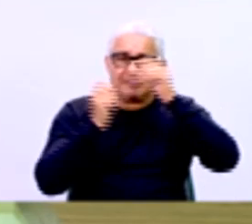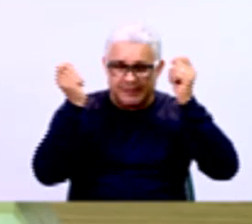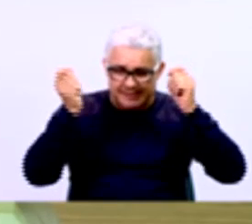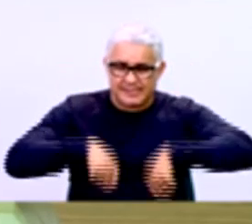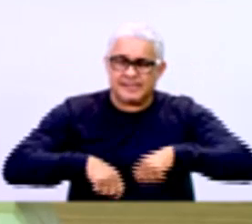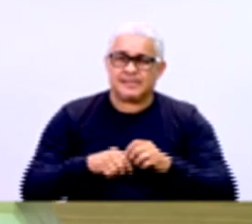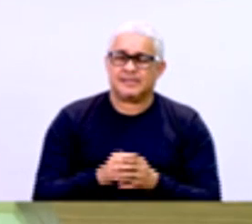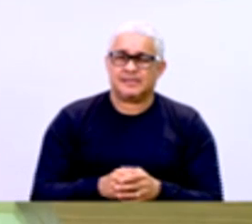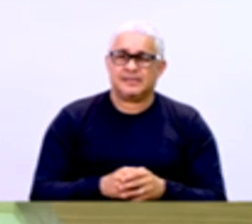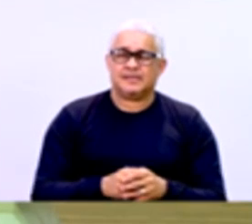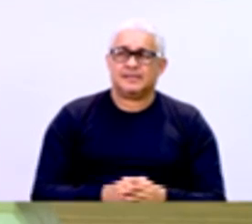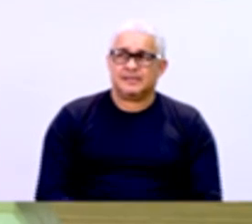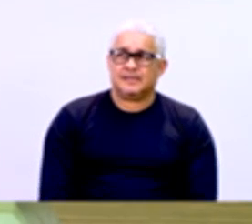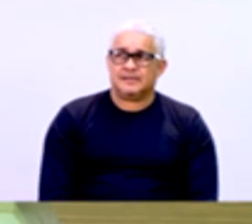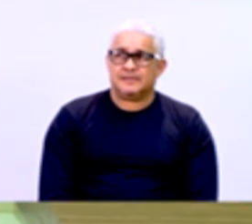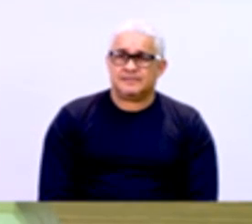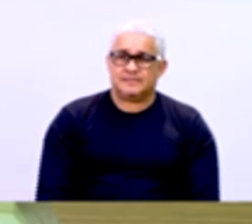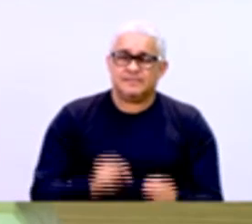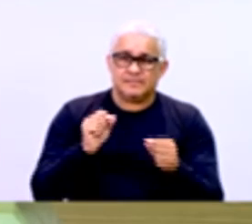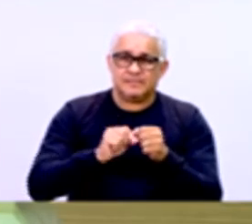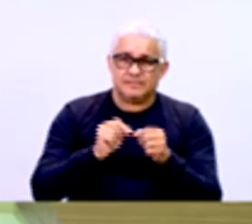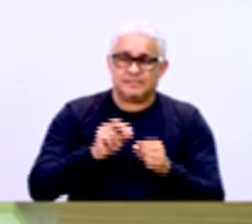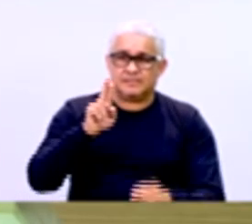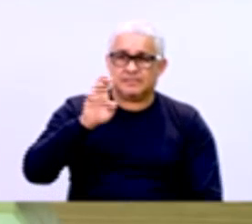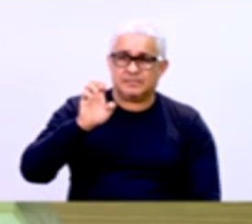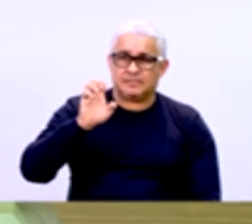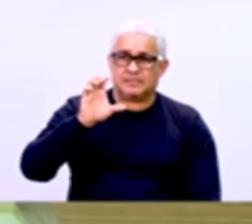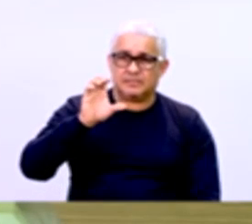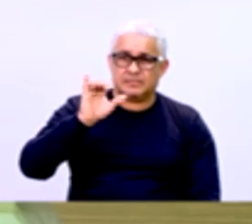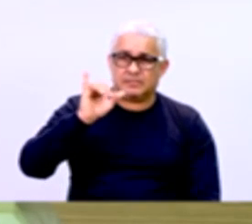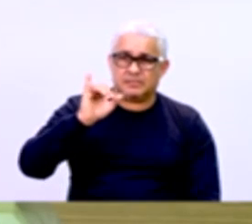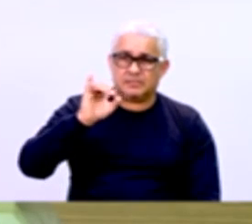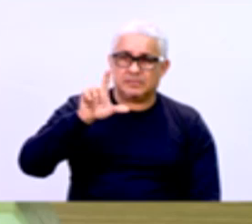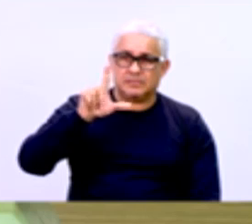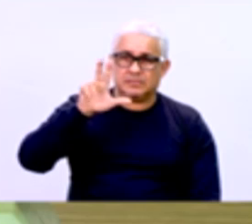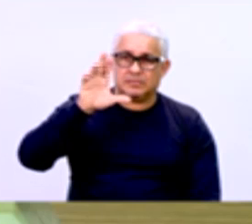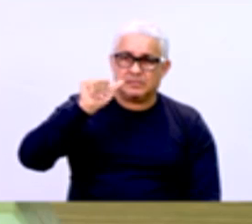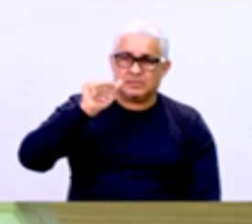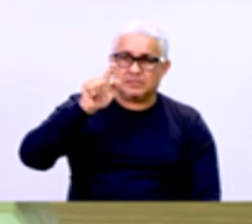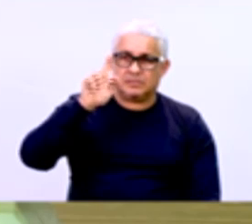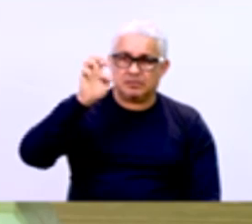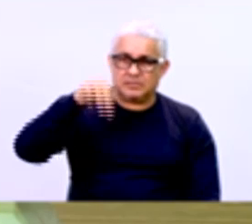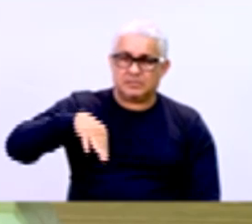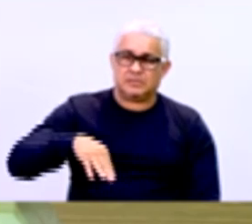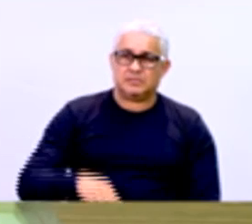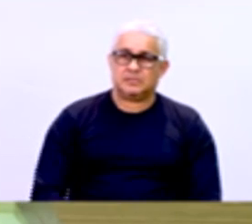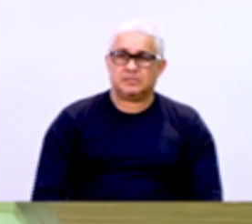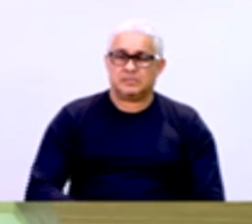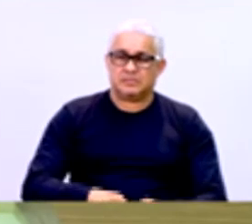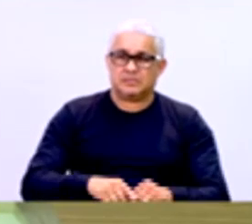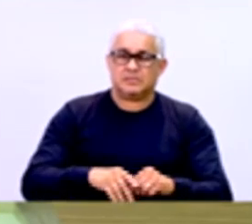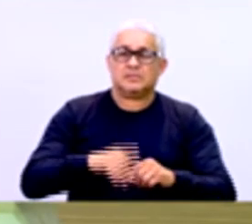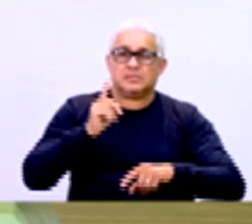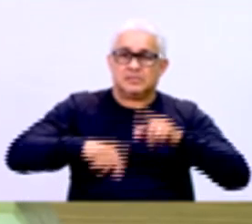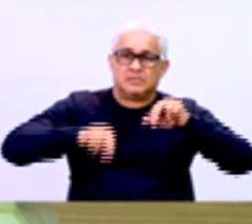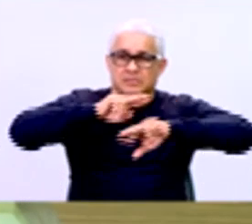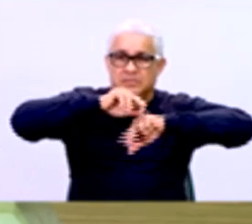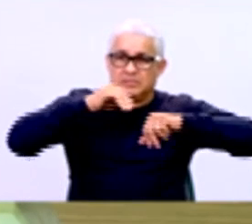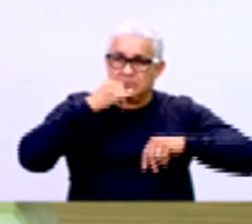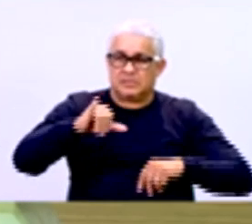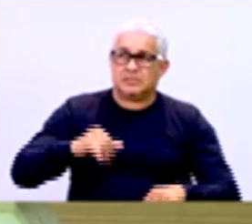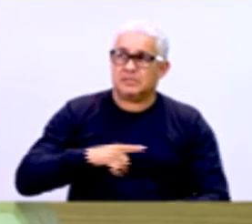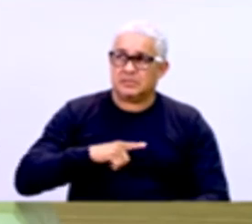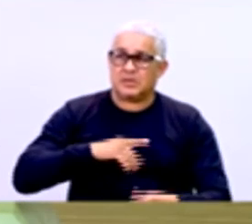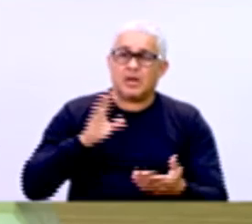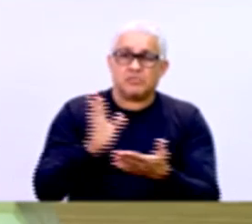de fazer essa reciclagem de material eletrônico. A verdade é que a grande parte das placas